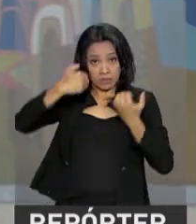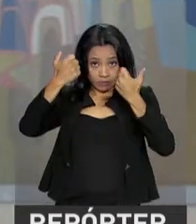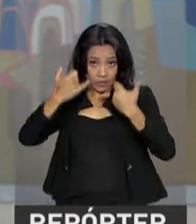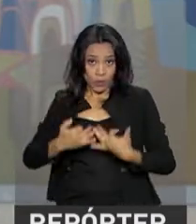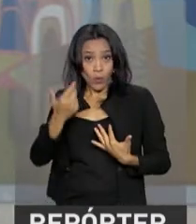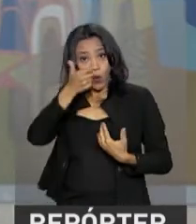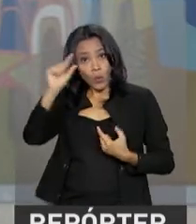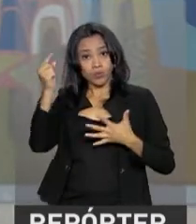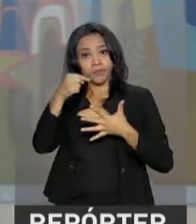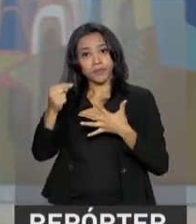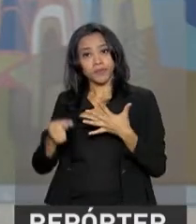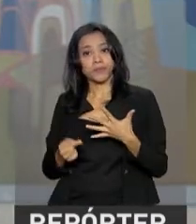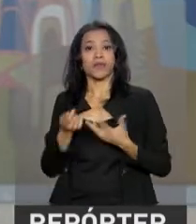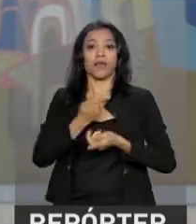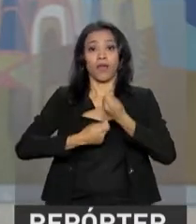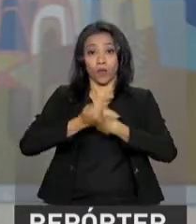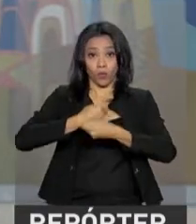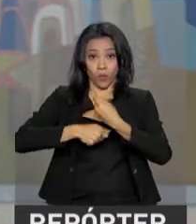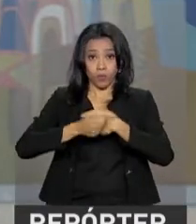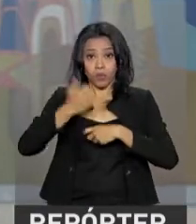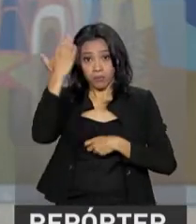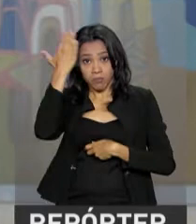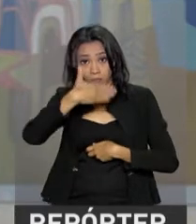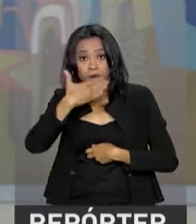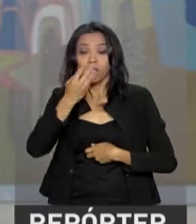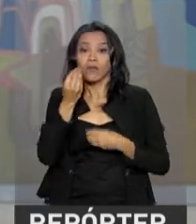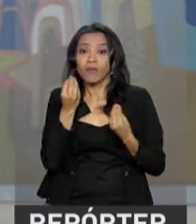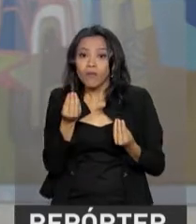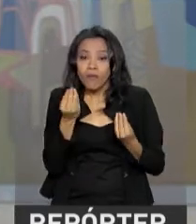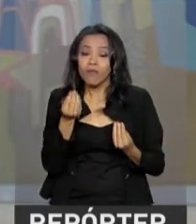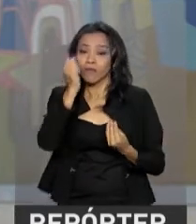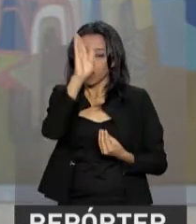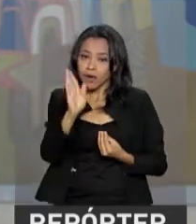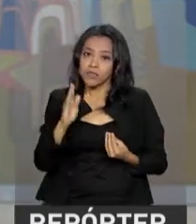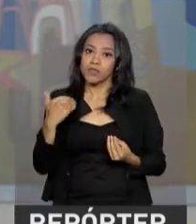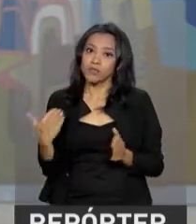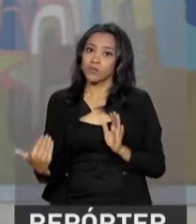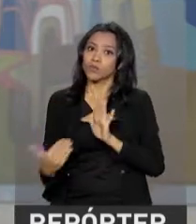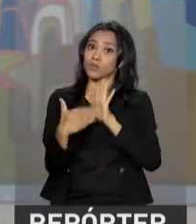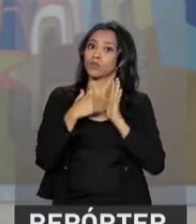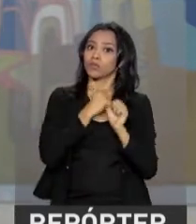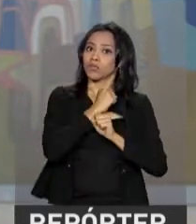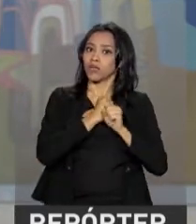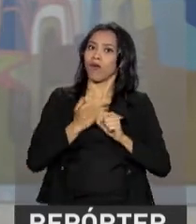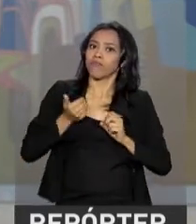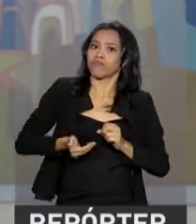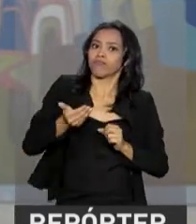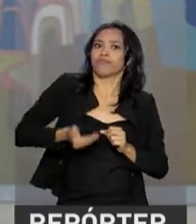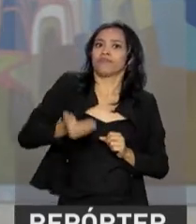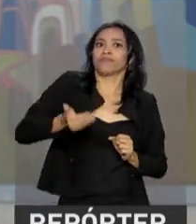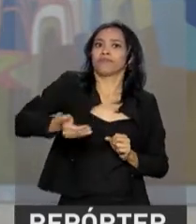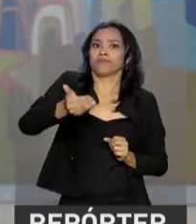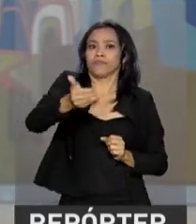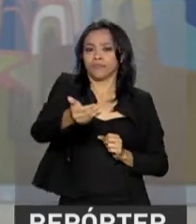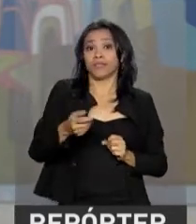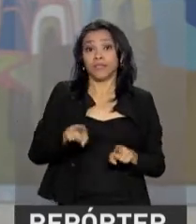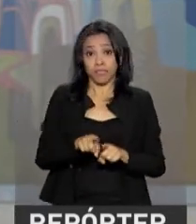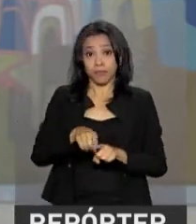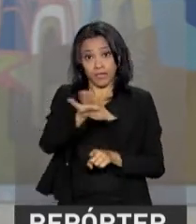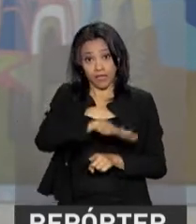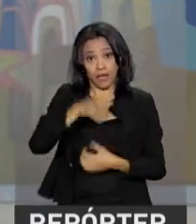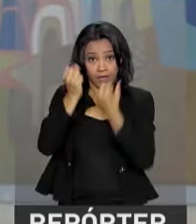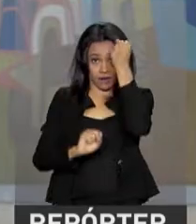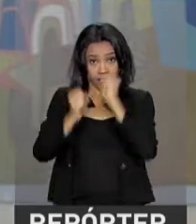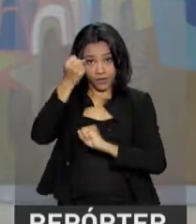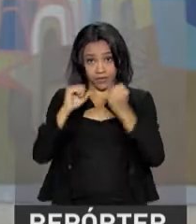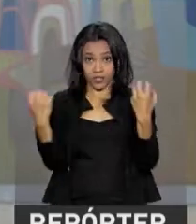indicadores econômicos para que mostram como o brasil avançou nos últimos anos como o a produção de veículos